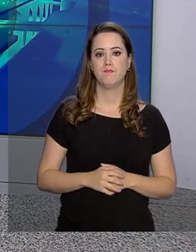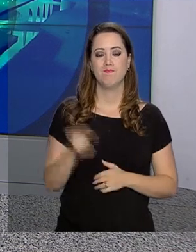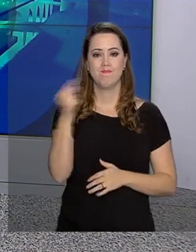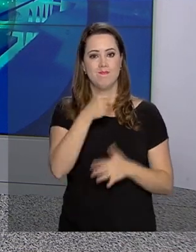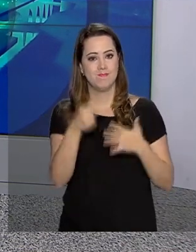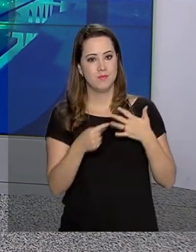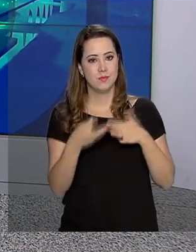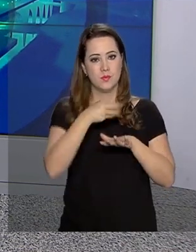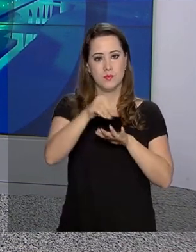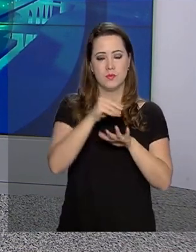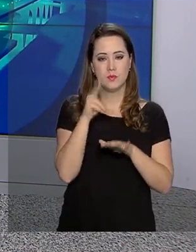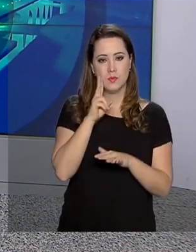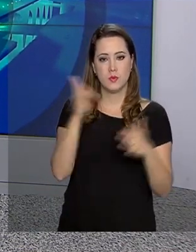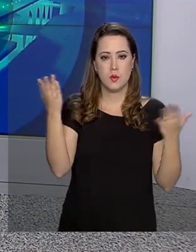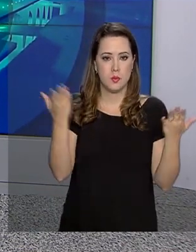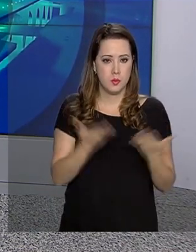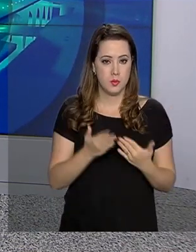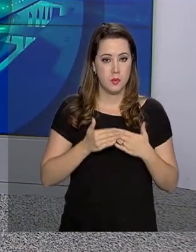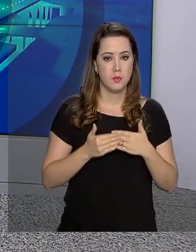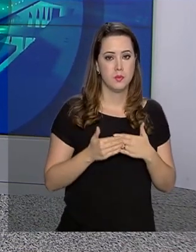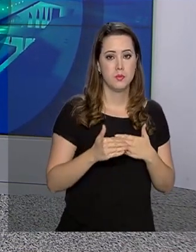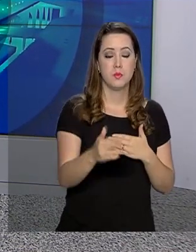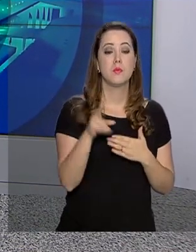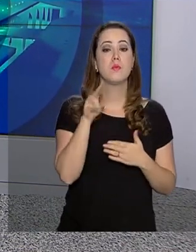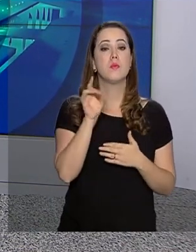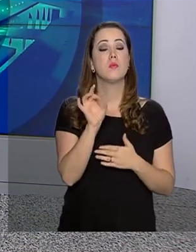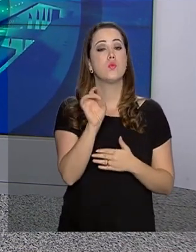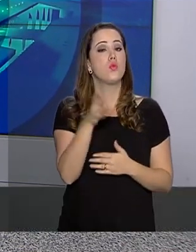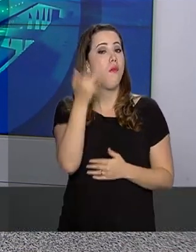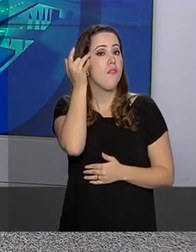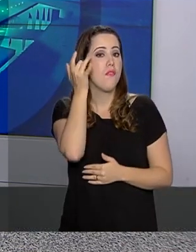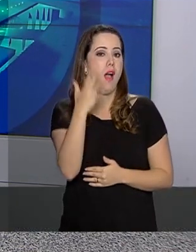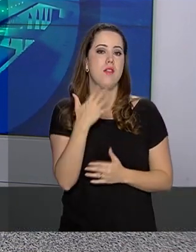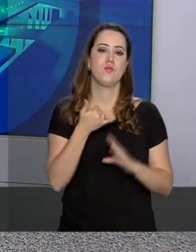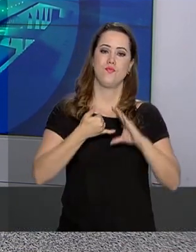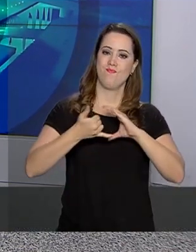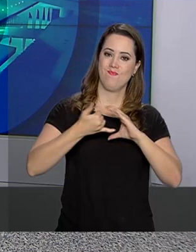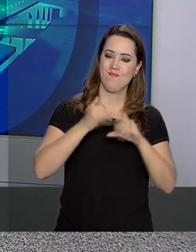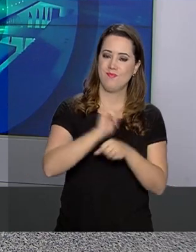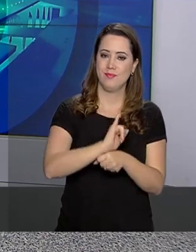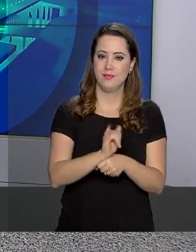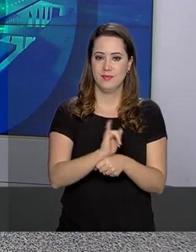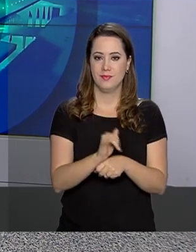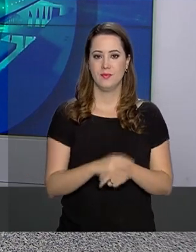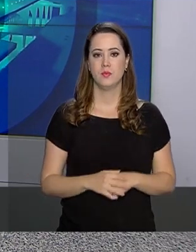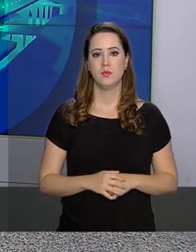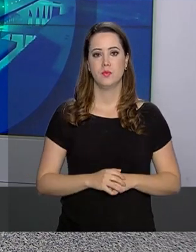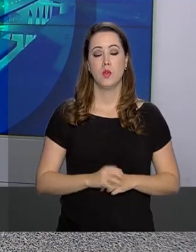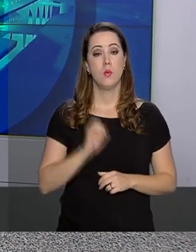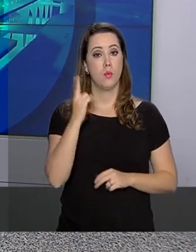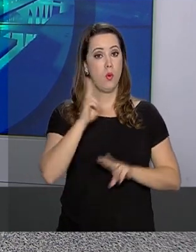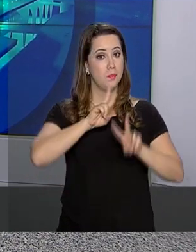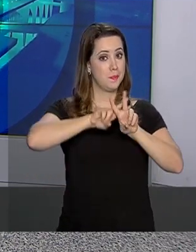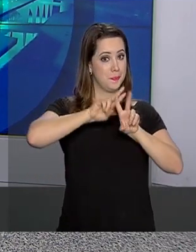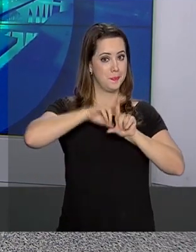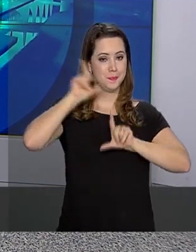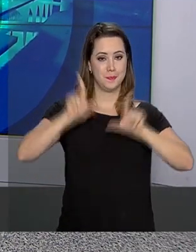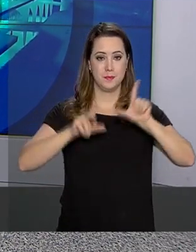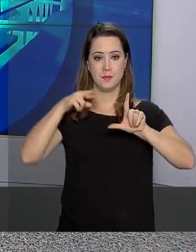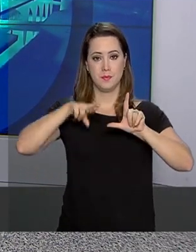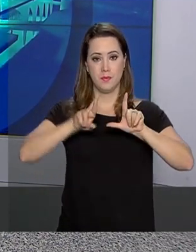essas e outras notícias você acompanha agora e para participar basta acessar o bate-papo ao vivo no YouTube ou usar